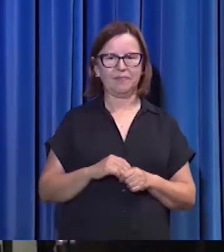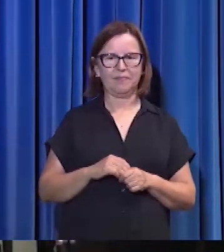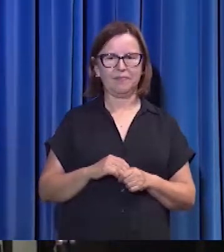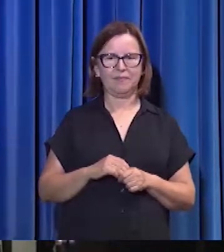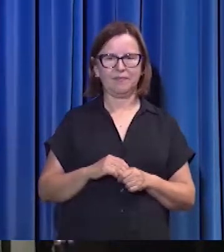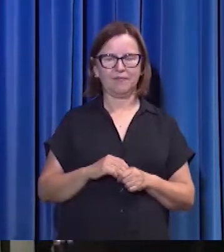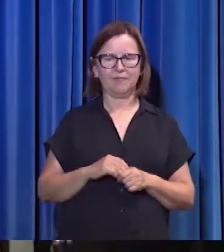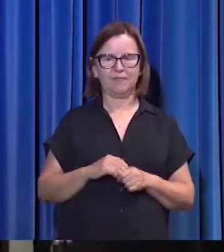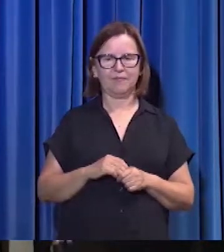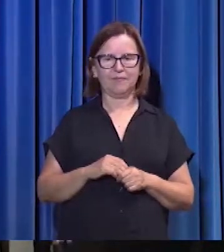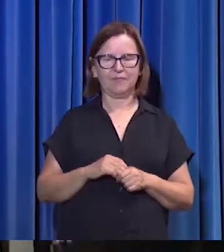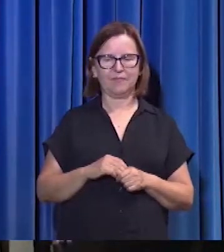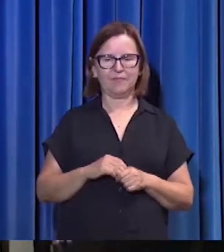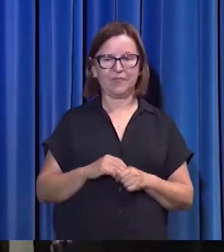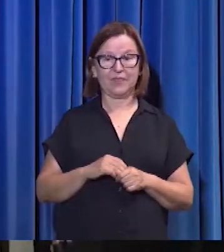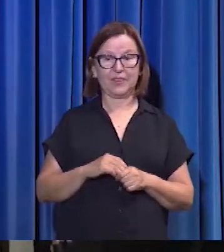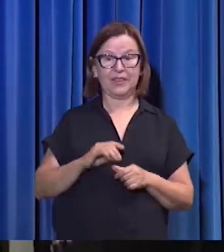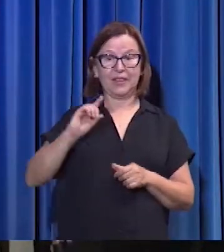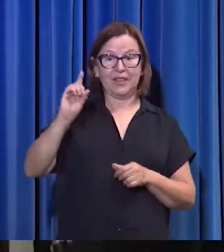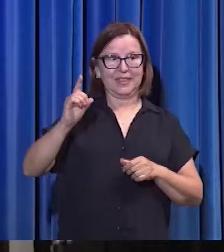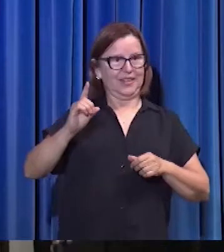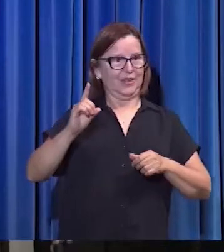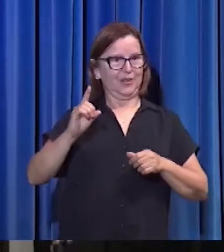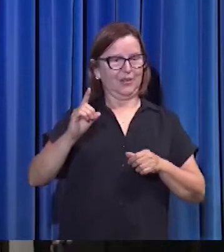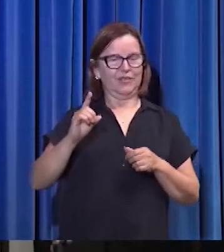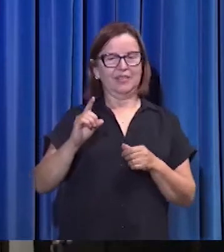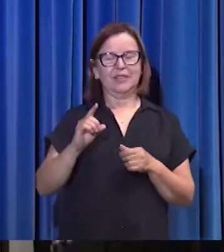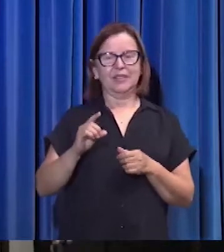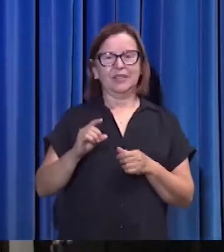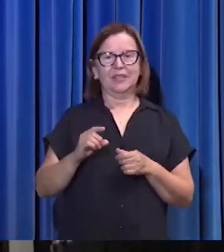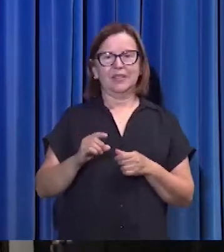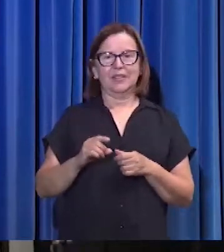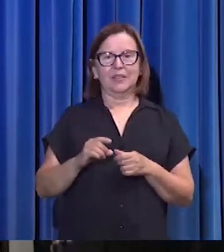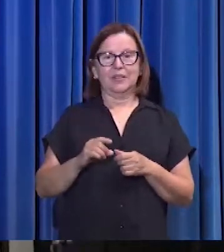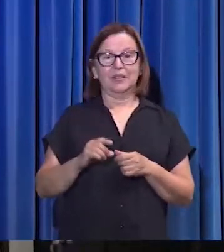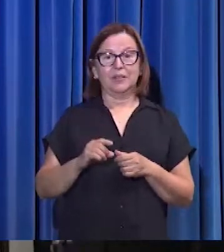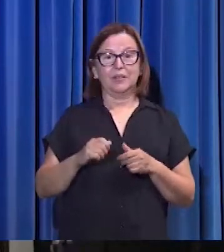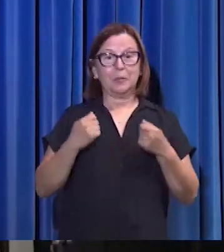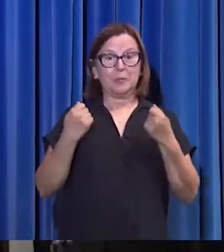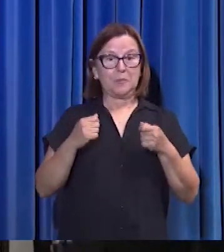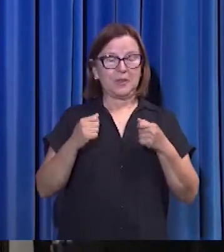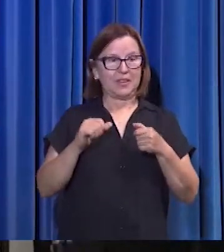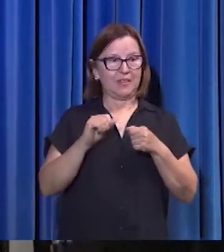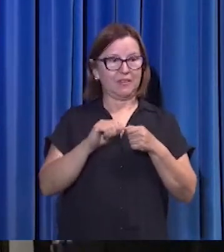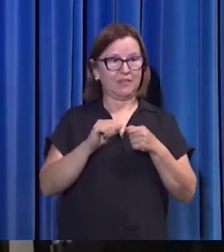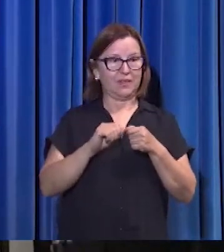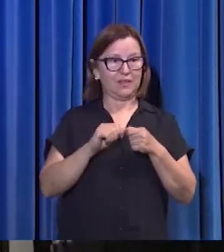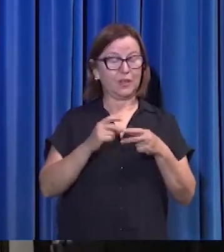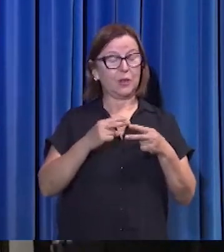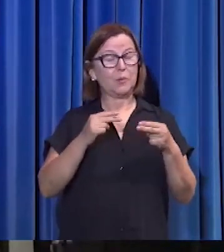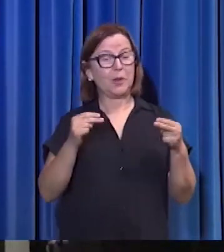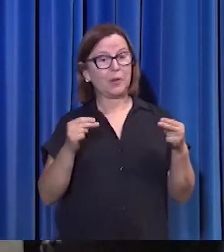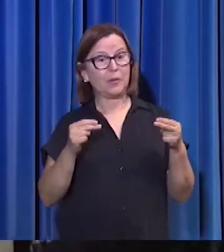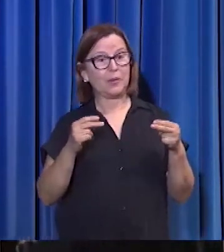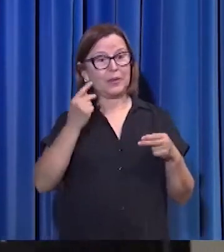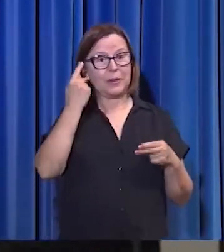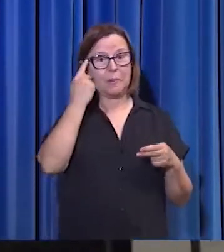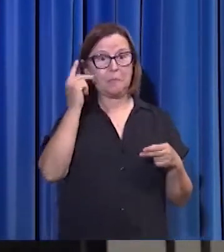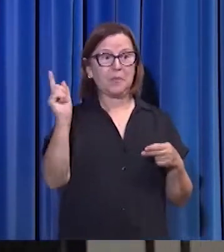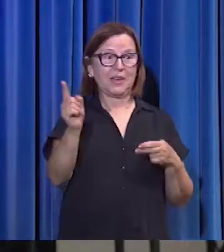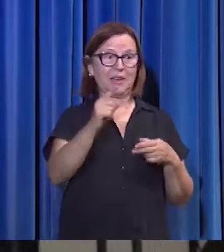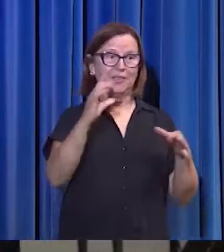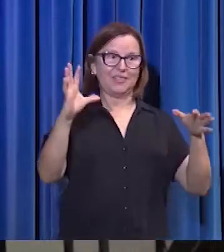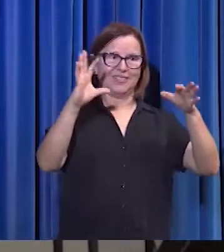Nessa imputação da justiça, ele precisava fazer uma coisa para nos reconciliar consigo mesmo.